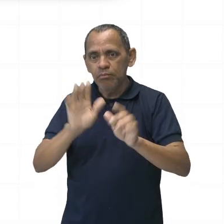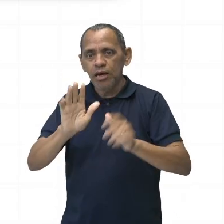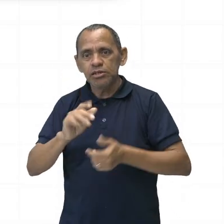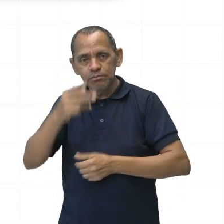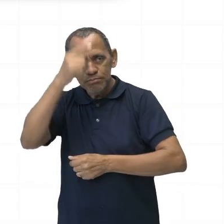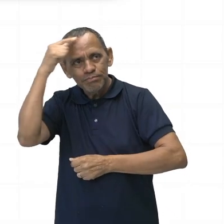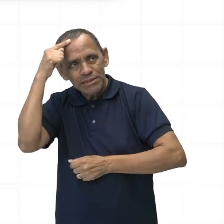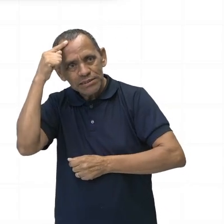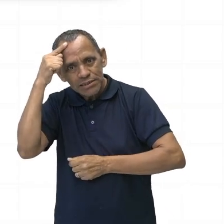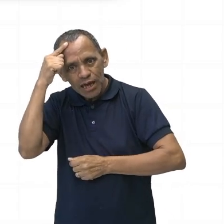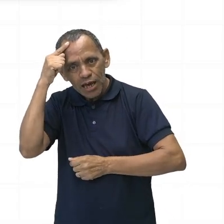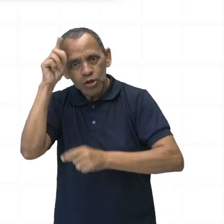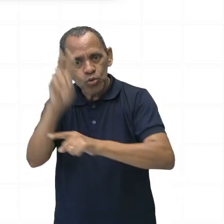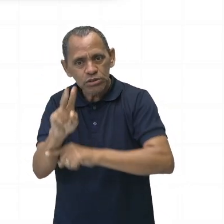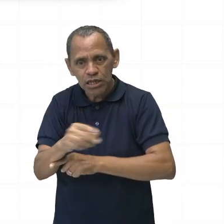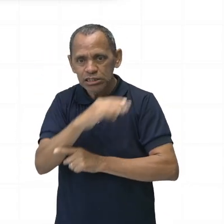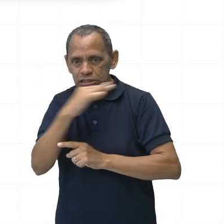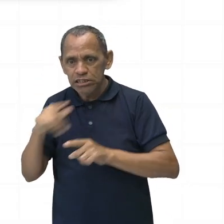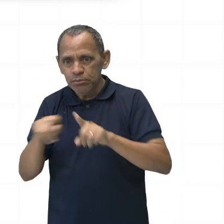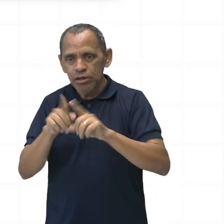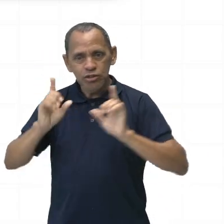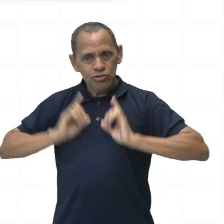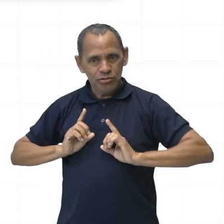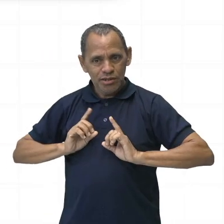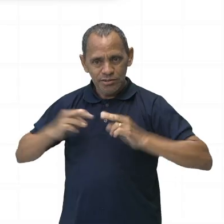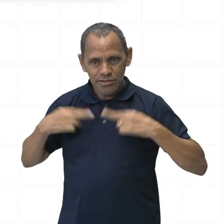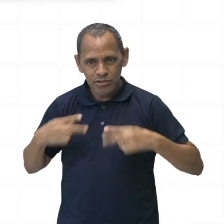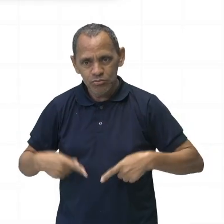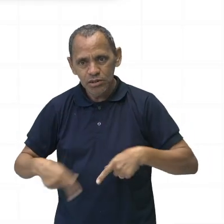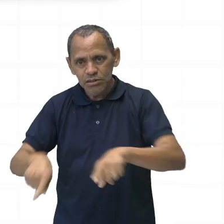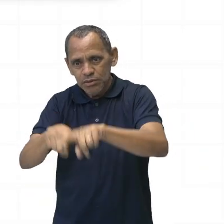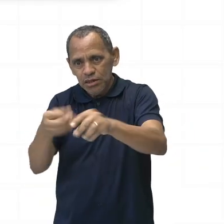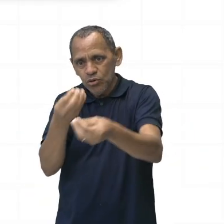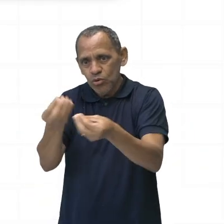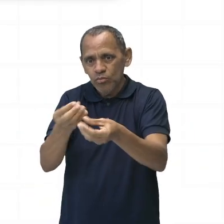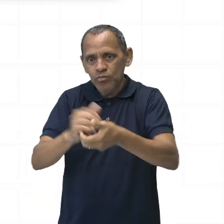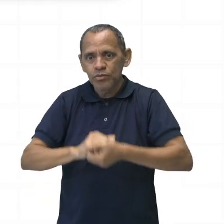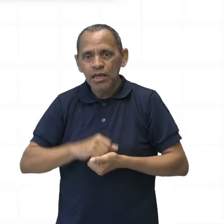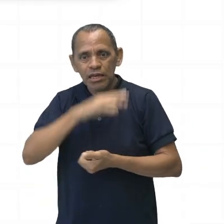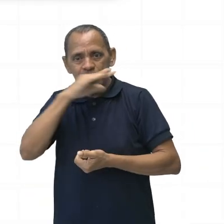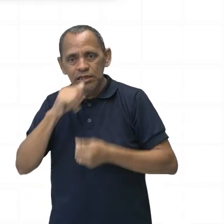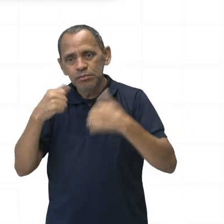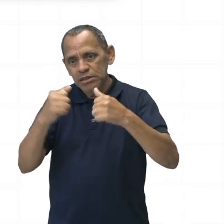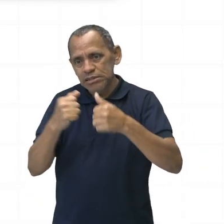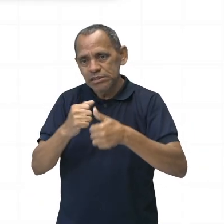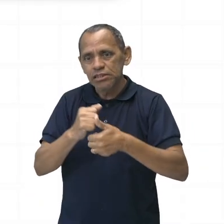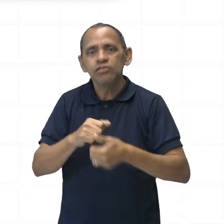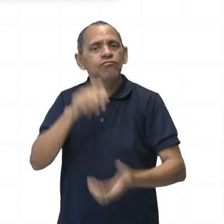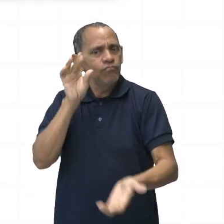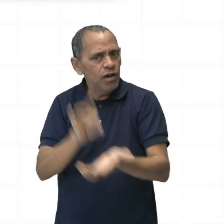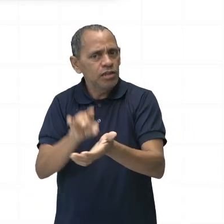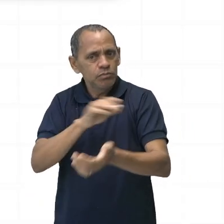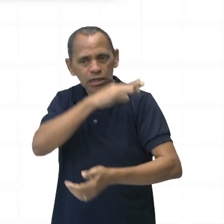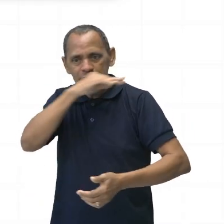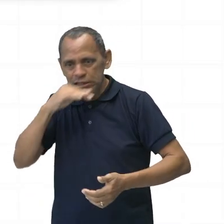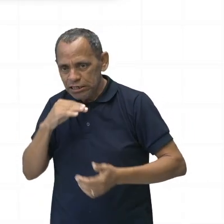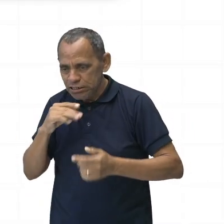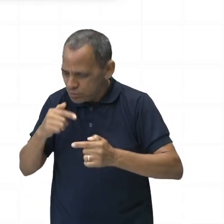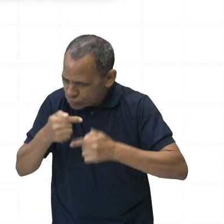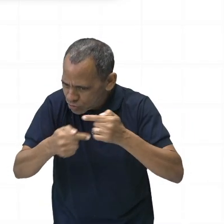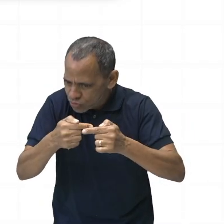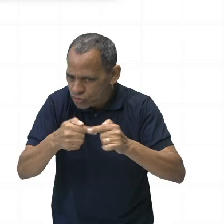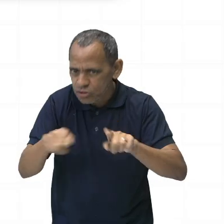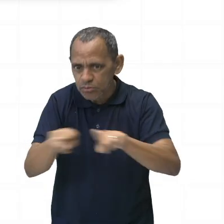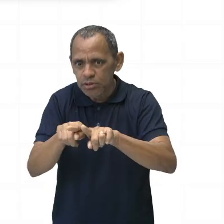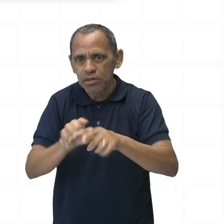pessoa humana. A criança precisa ser criança em todas as gerações, né? E essa é uma fase muito